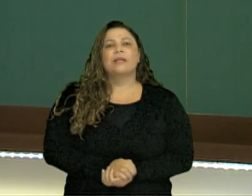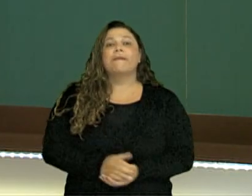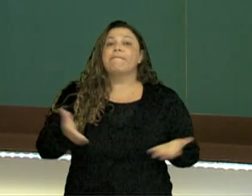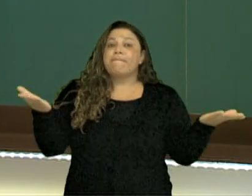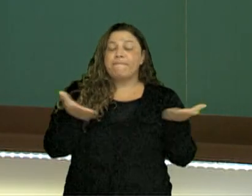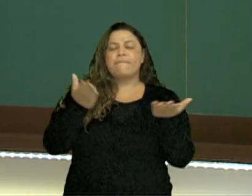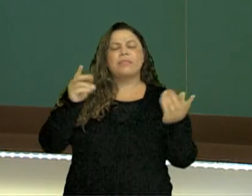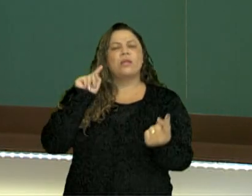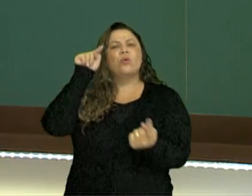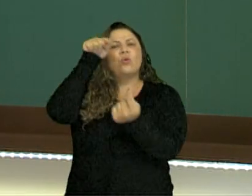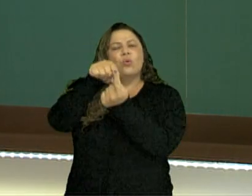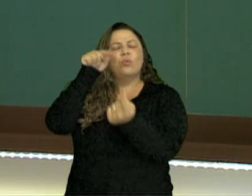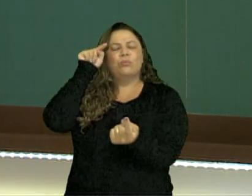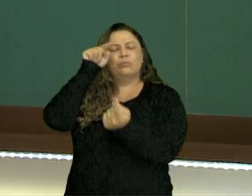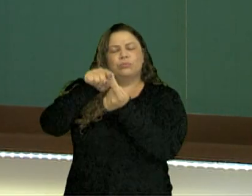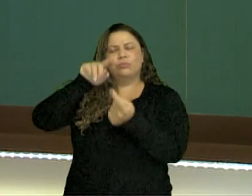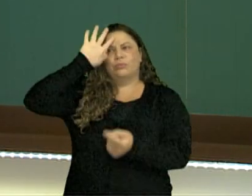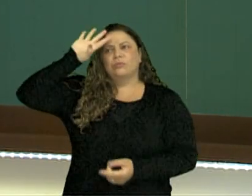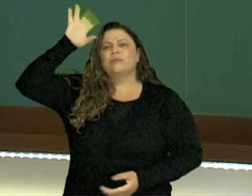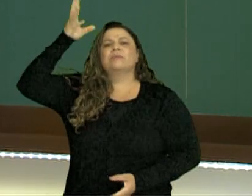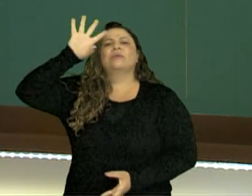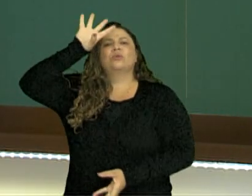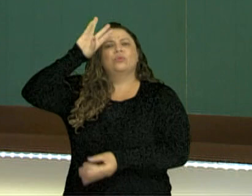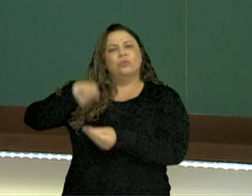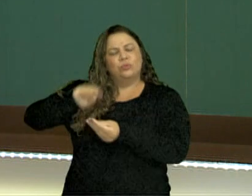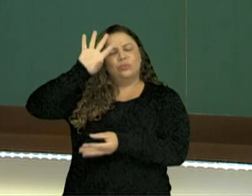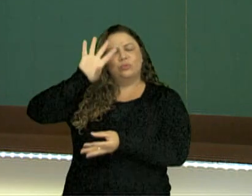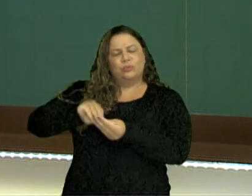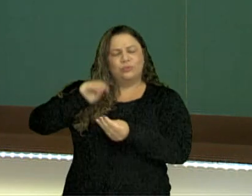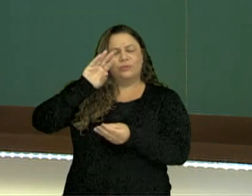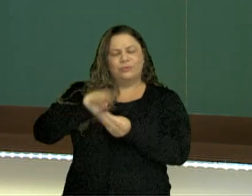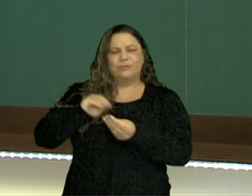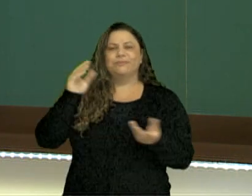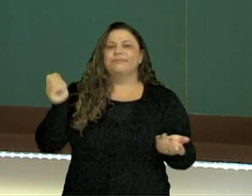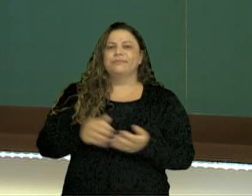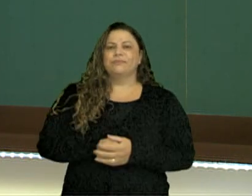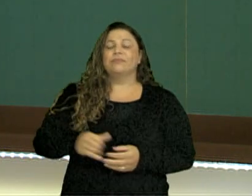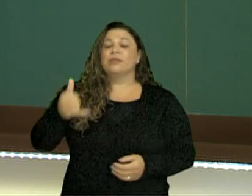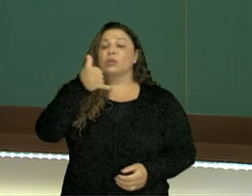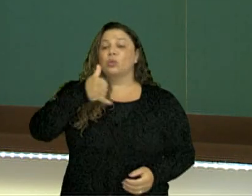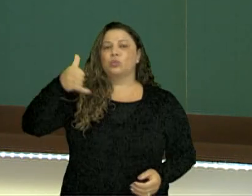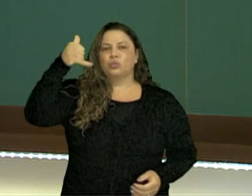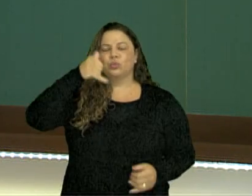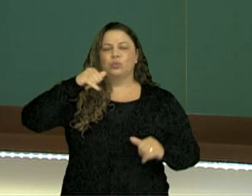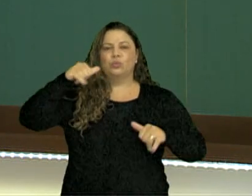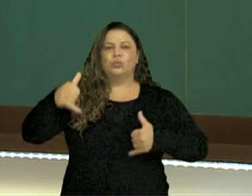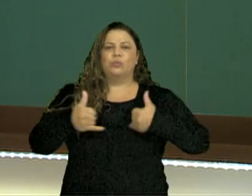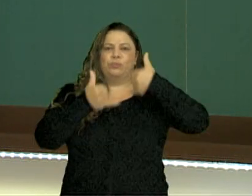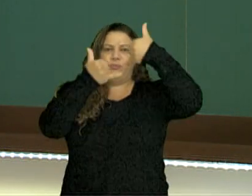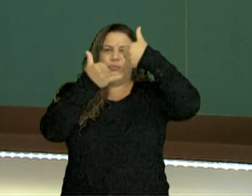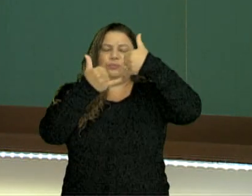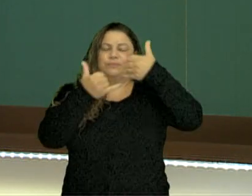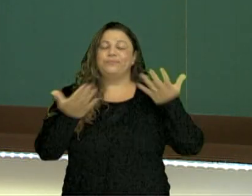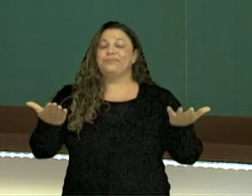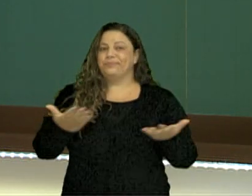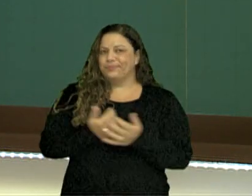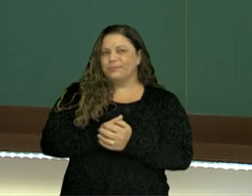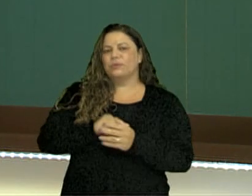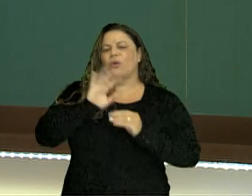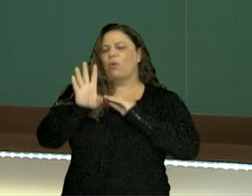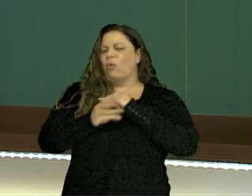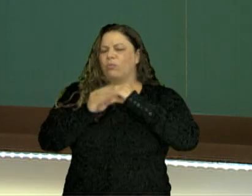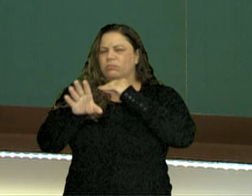resolver situações problema envolvendo juros compostos utilizando o conceito de equivalente